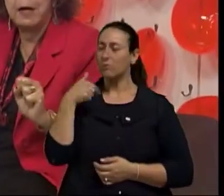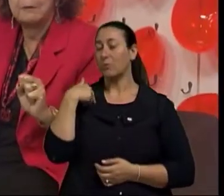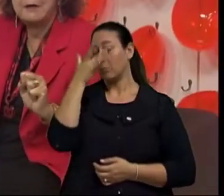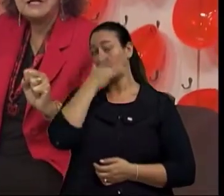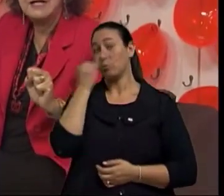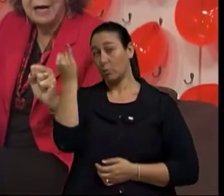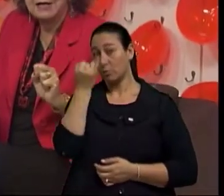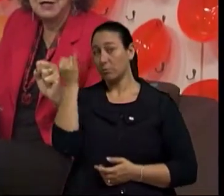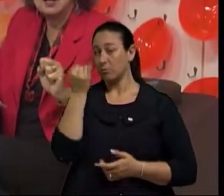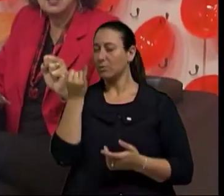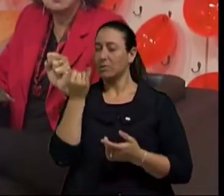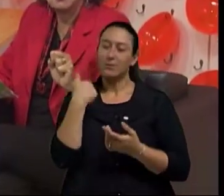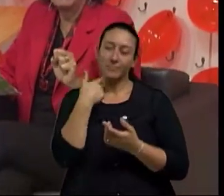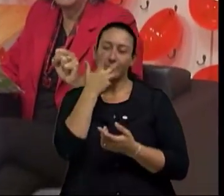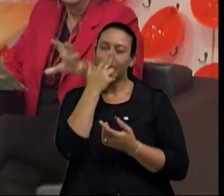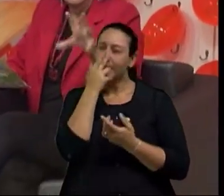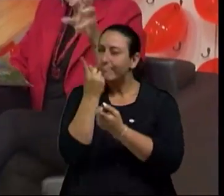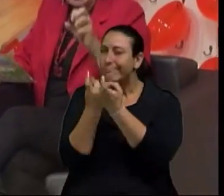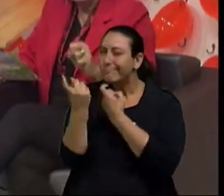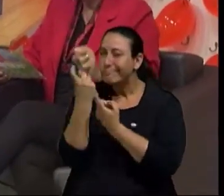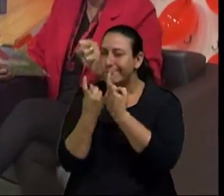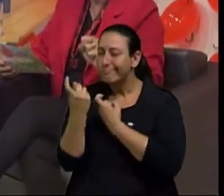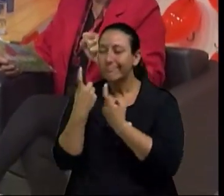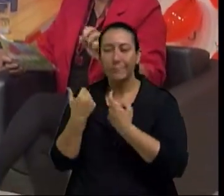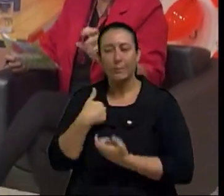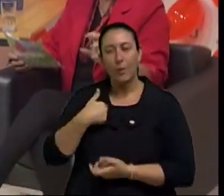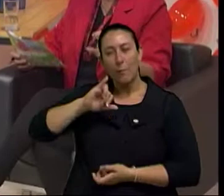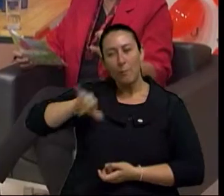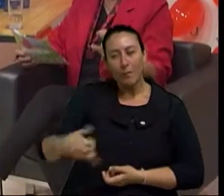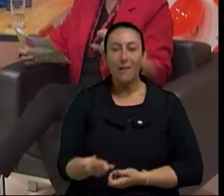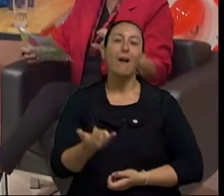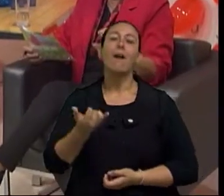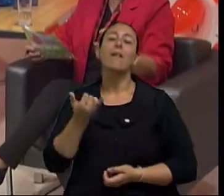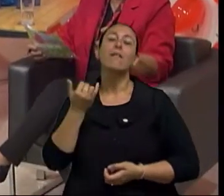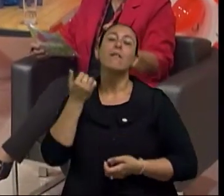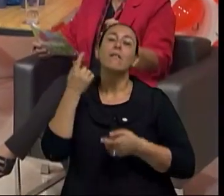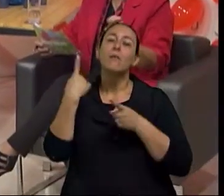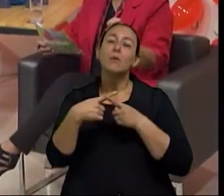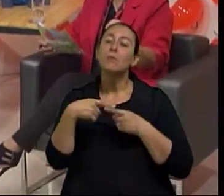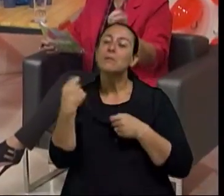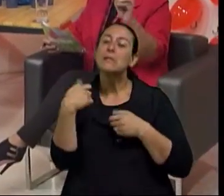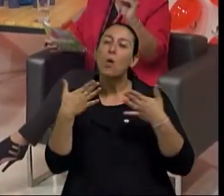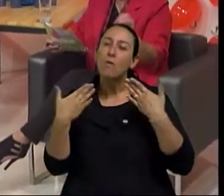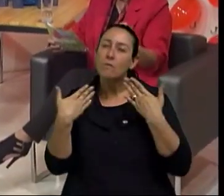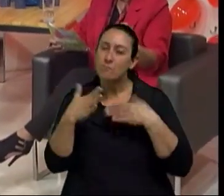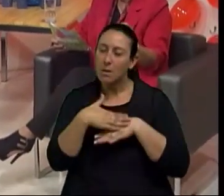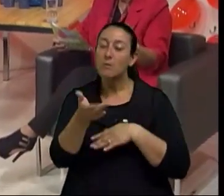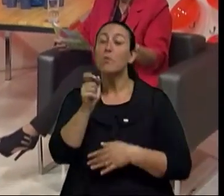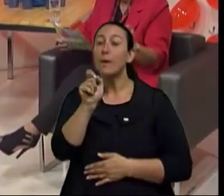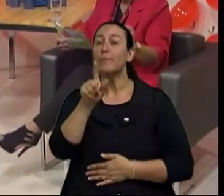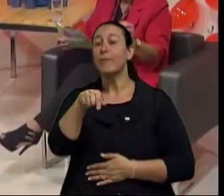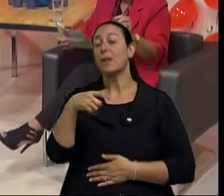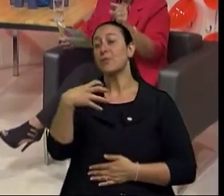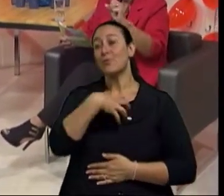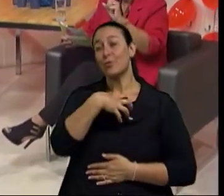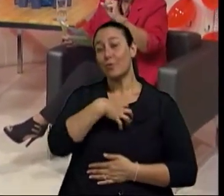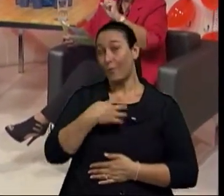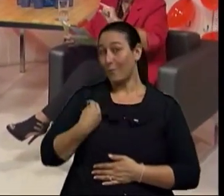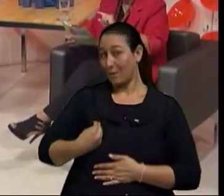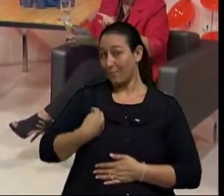ainda pescar, que nem diria meu avô, eu quero puxar aqui para a gente conversar um pouquinho mais, é a questão do estilo de vida,